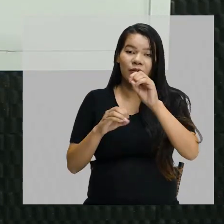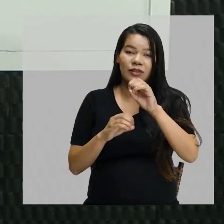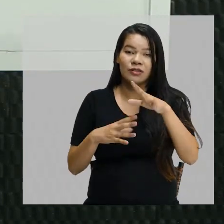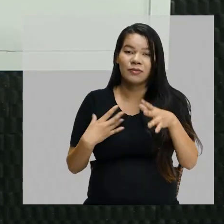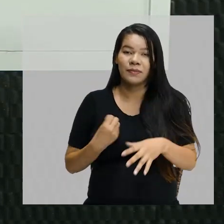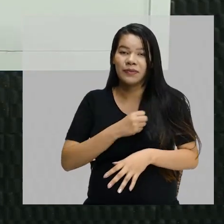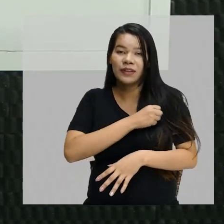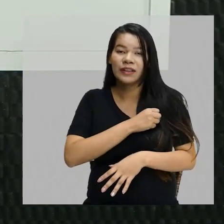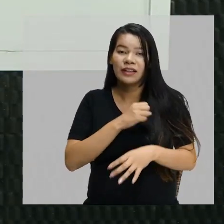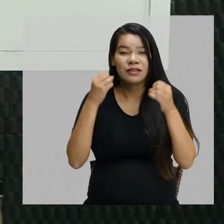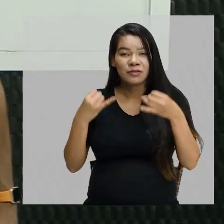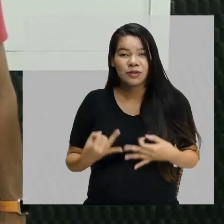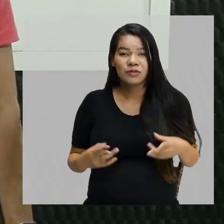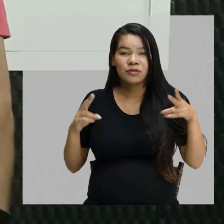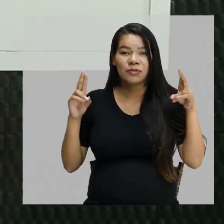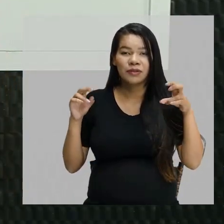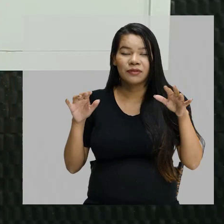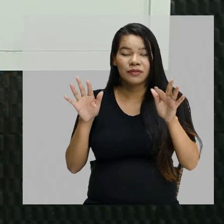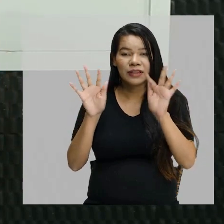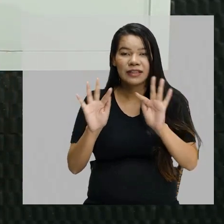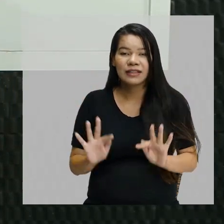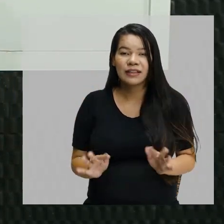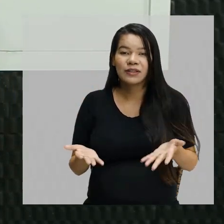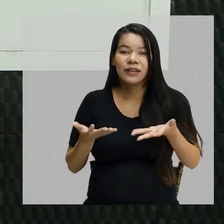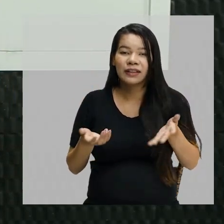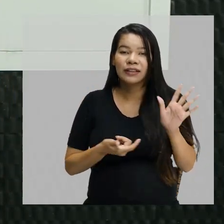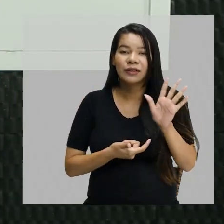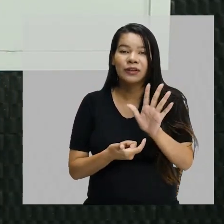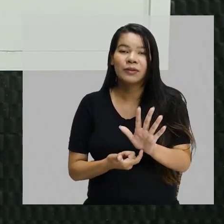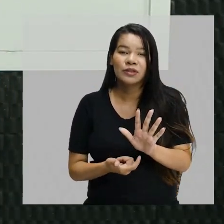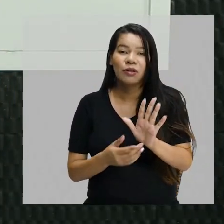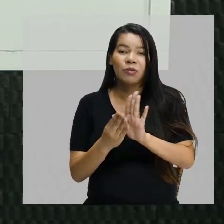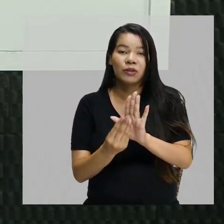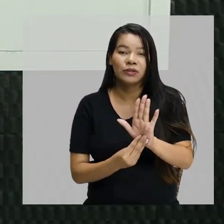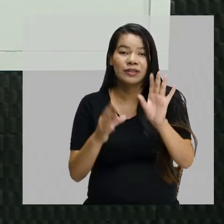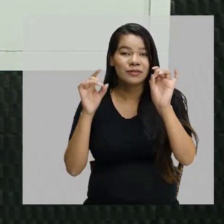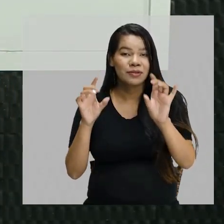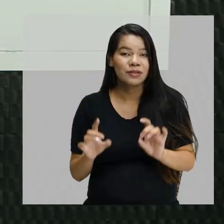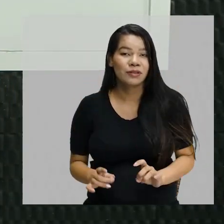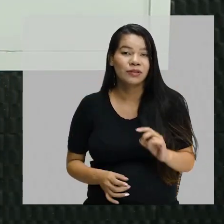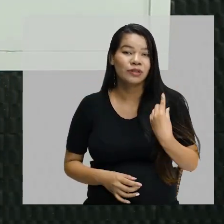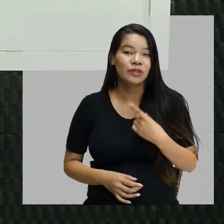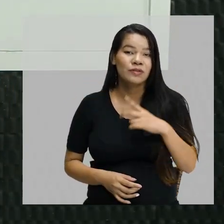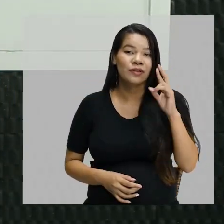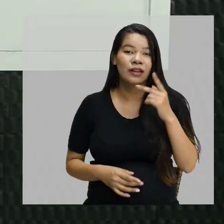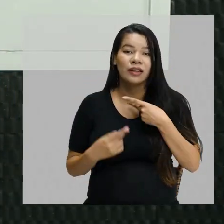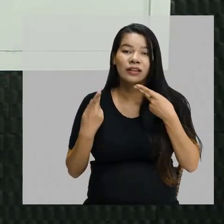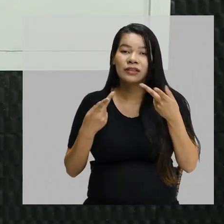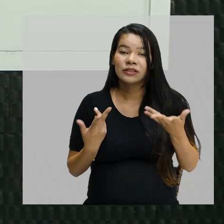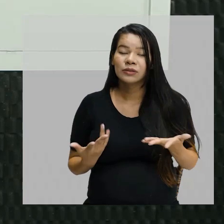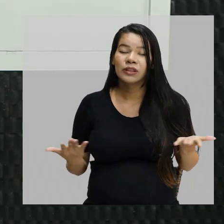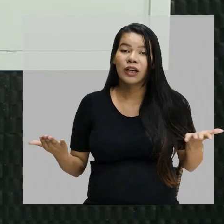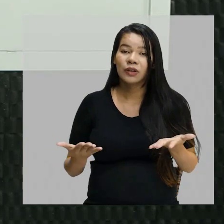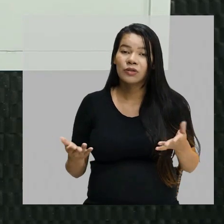falando sobre felicidade mas eu quero também agora trazer para vocês um conteúdo especial veja nós vamos falar sobre informações